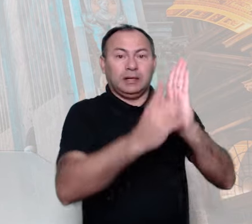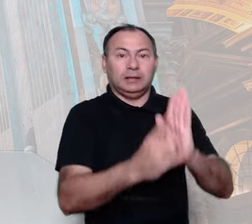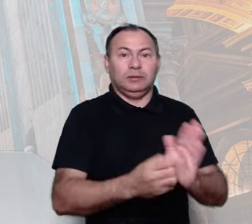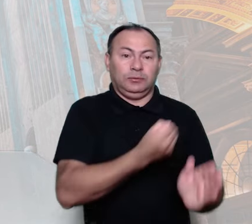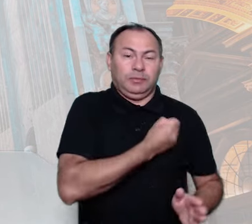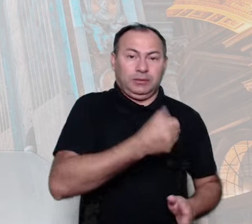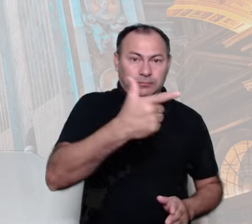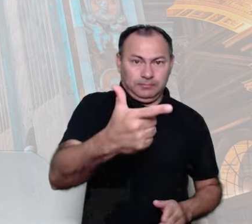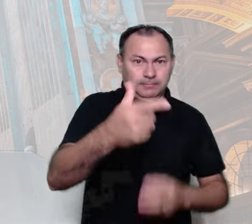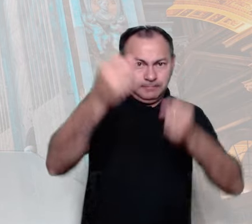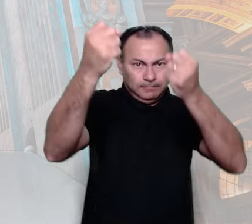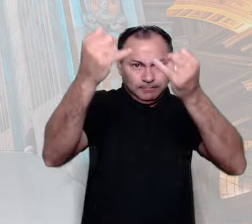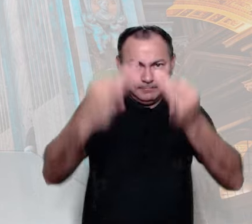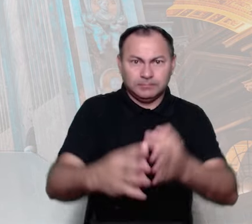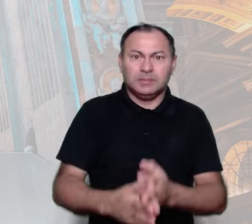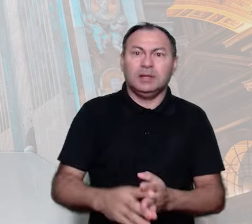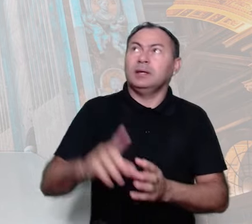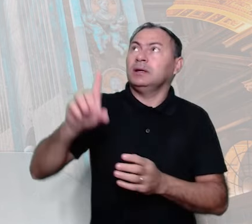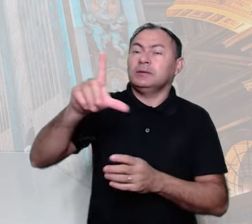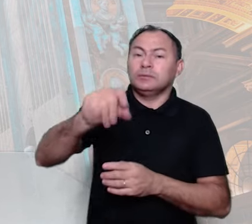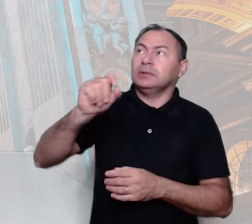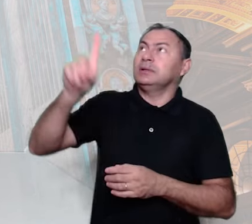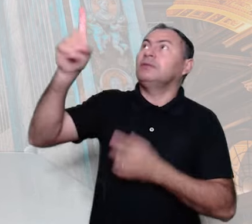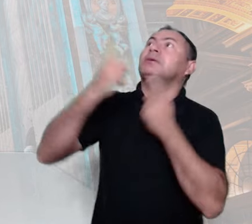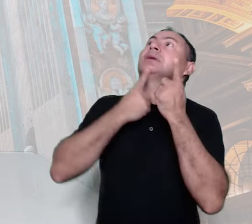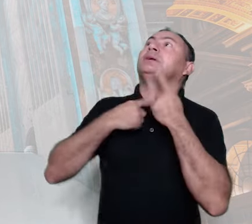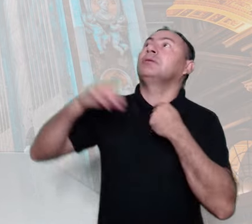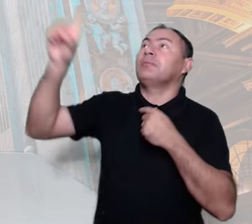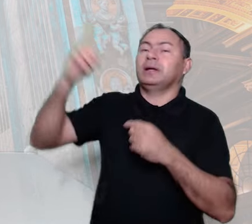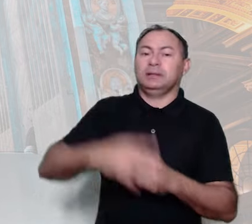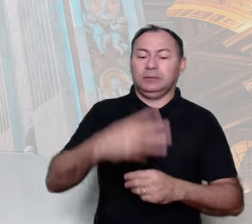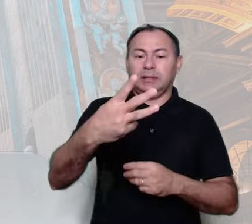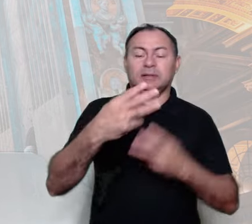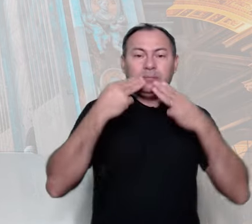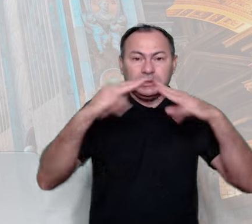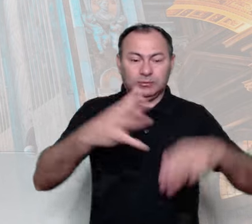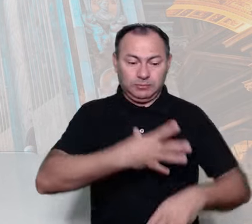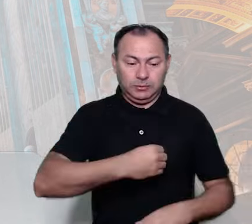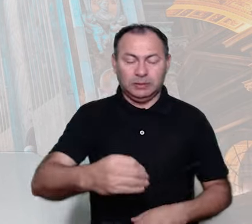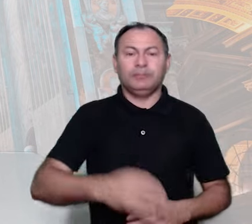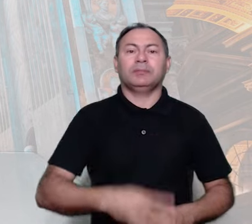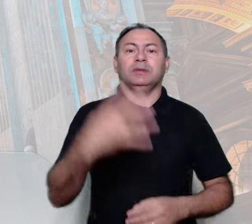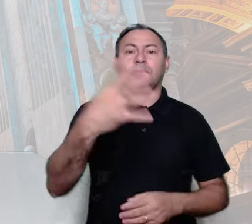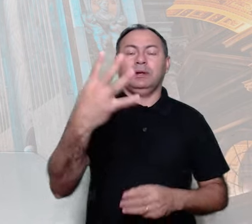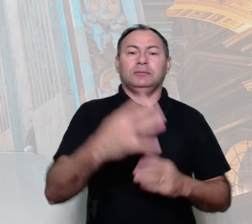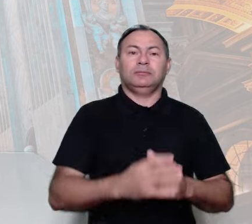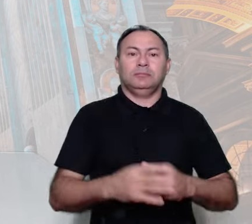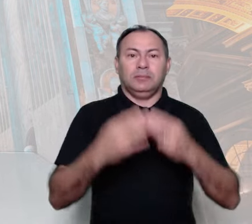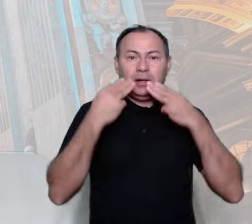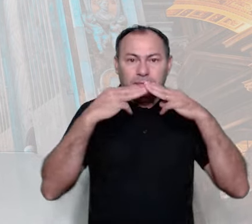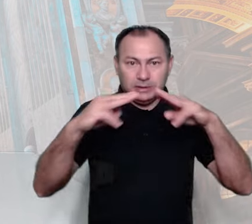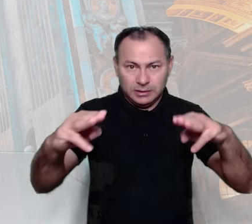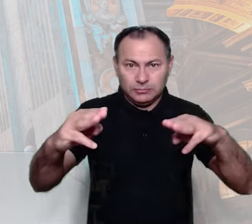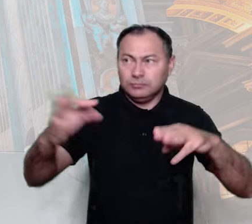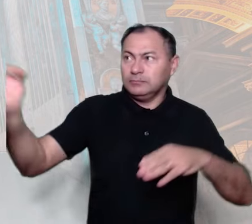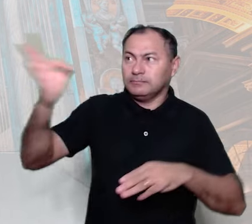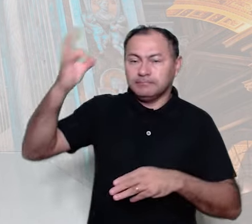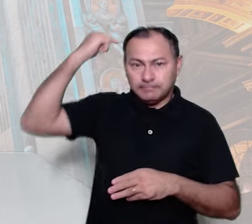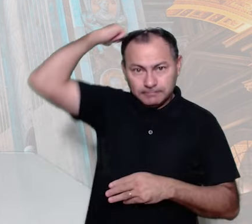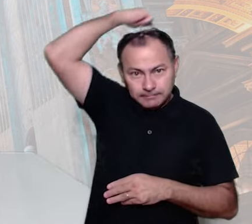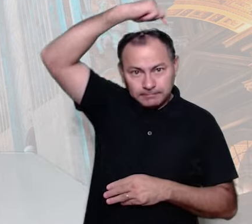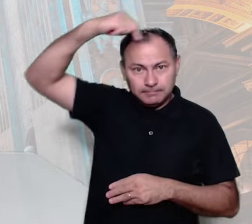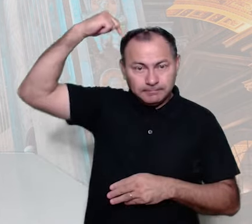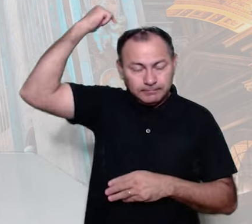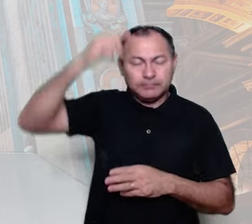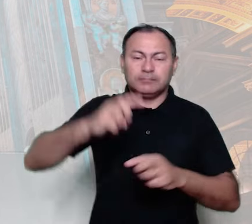decreto, então, no número 2 explica o desígnio do Pai, no 3 a missão do Filho e no 4 a missão